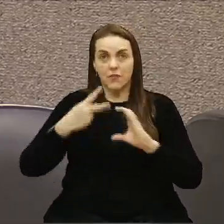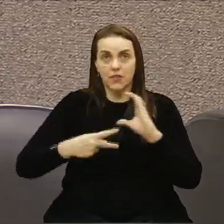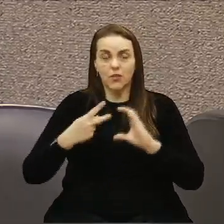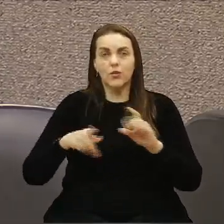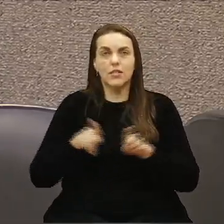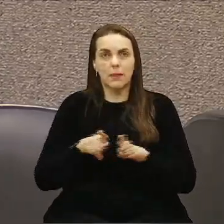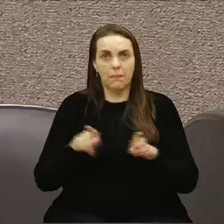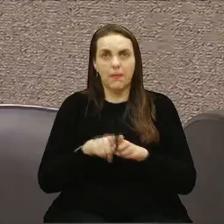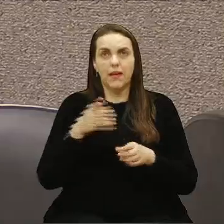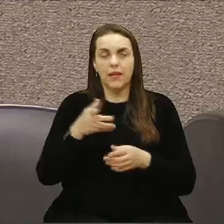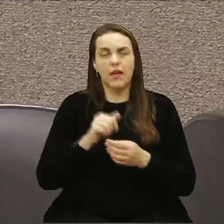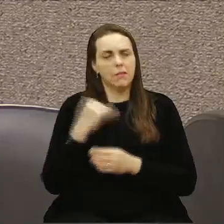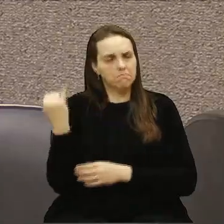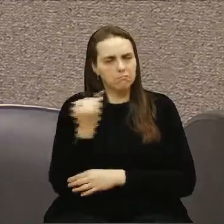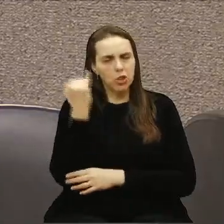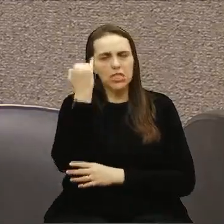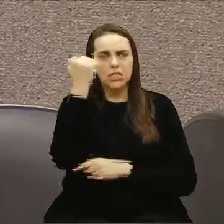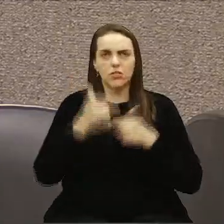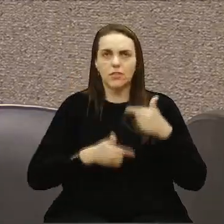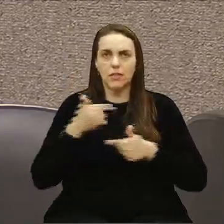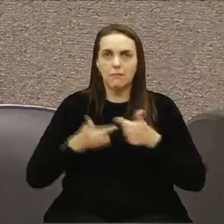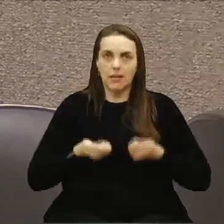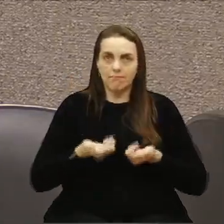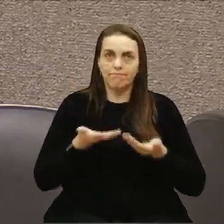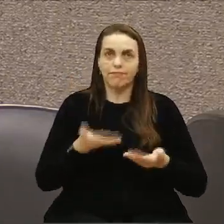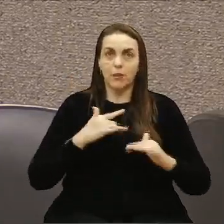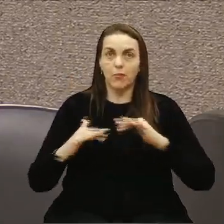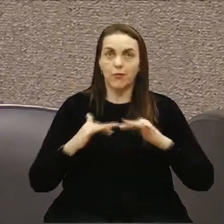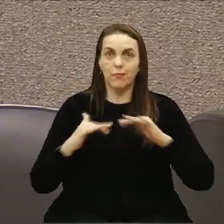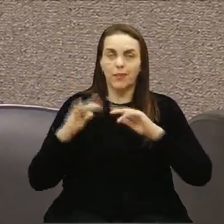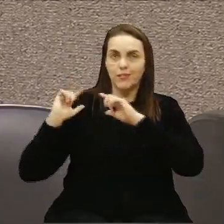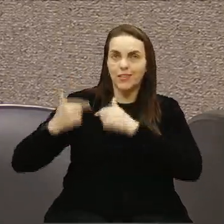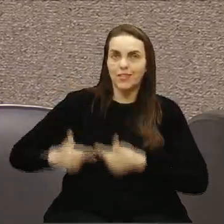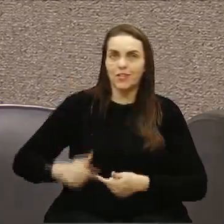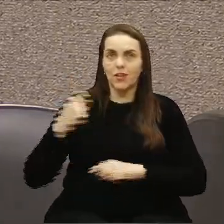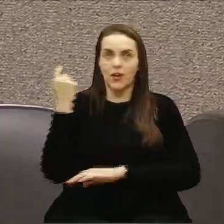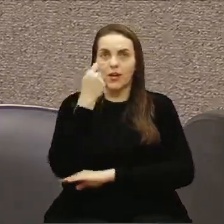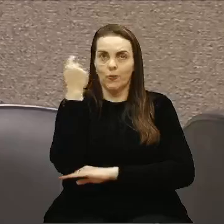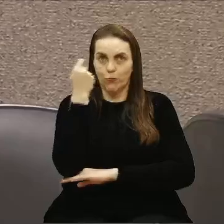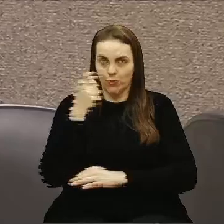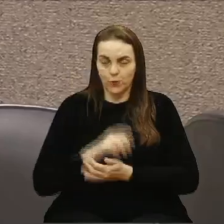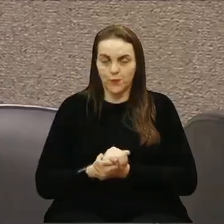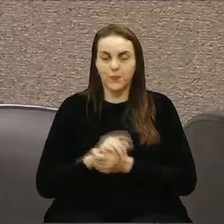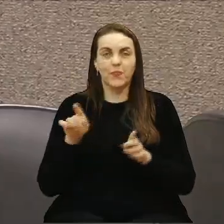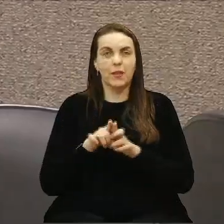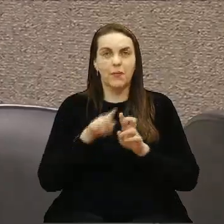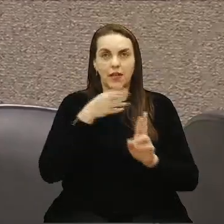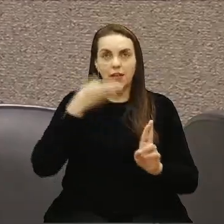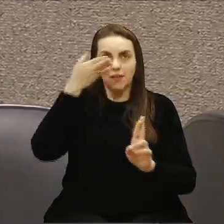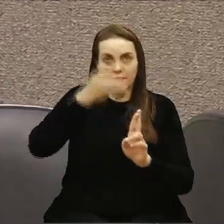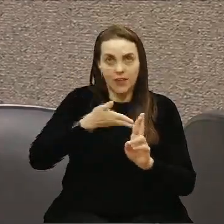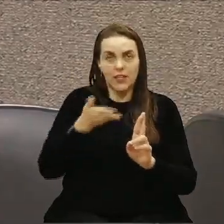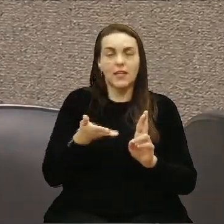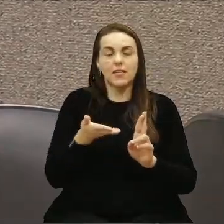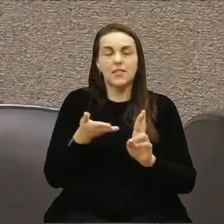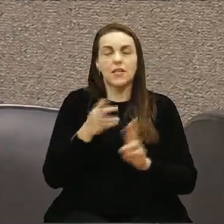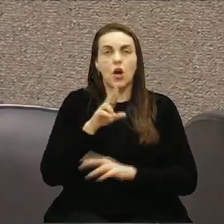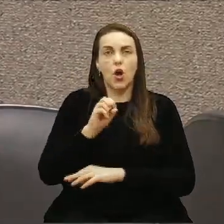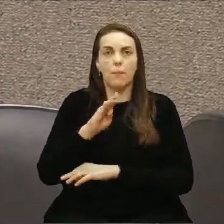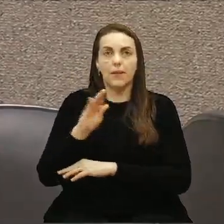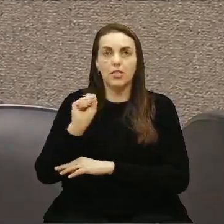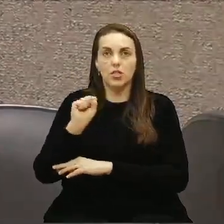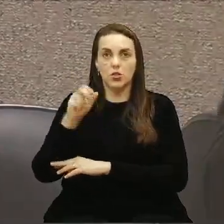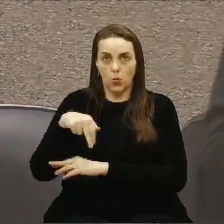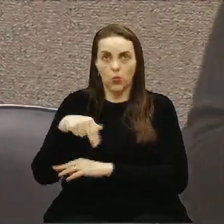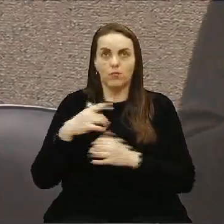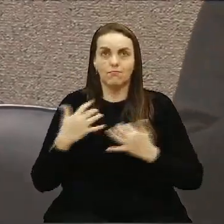comenda, pelos relevantes serviços prestados ao movimento tradicionalista gaúcho. Fazer uma referência ao Robson Boeira, gaiteiro, que a gente